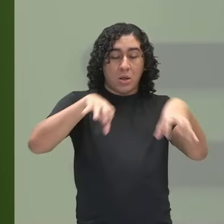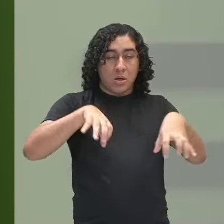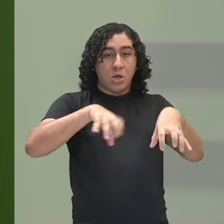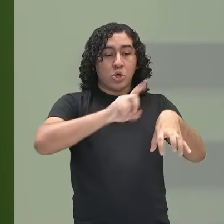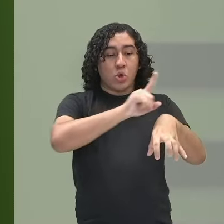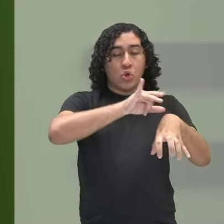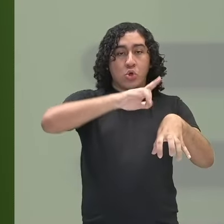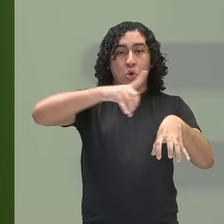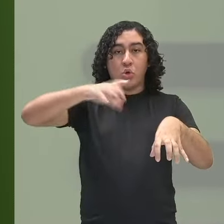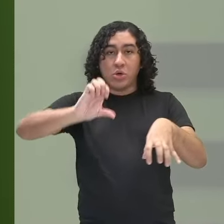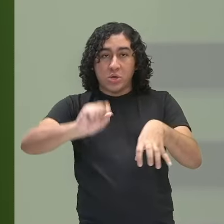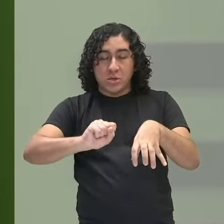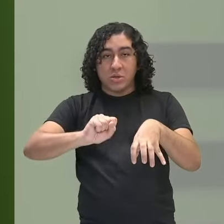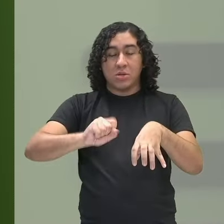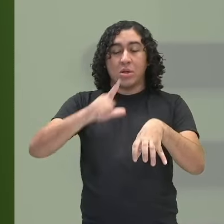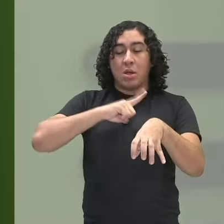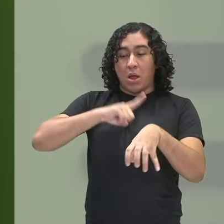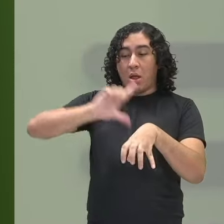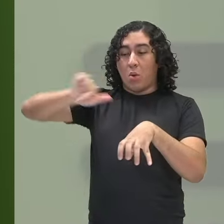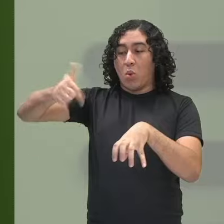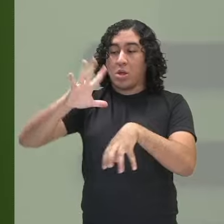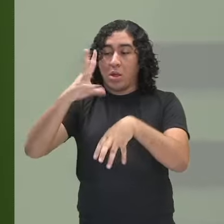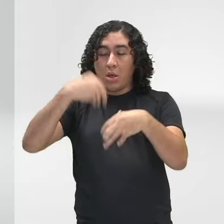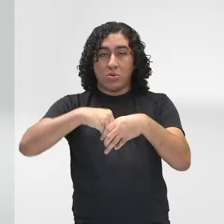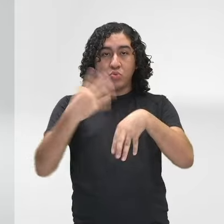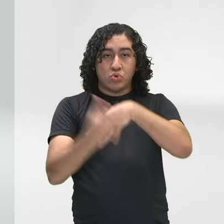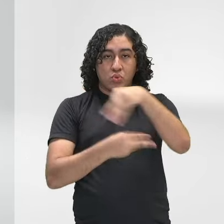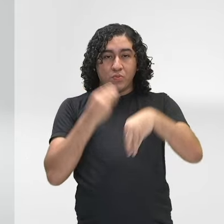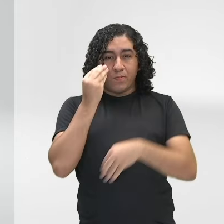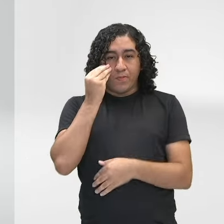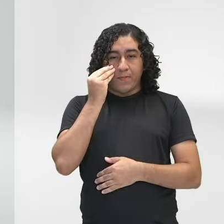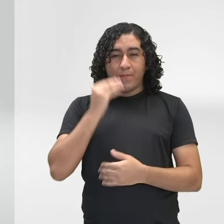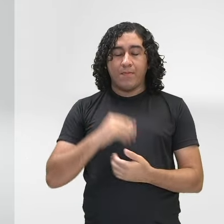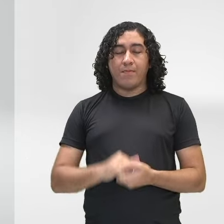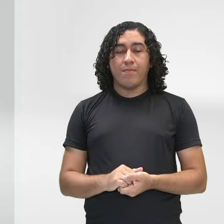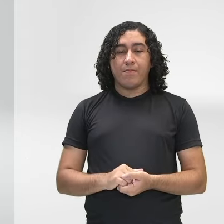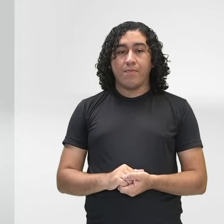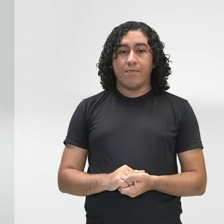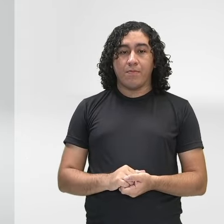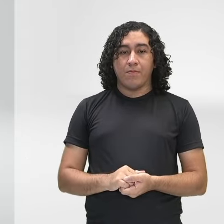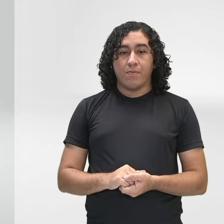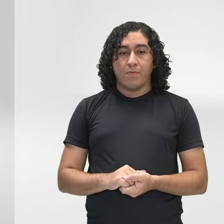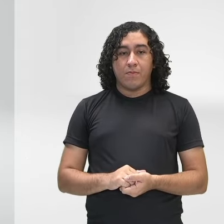soluções supersaturadas e uma solução saturada. Dê uma olhada.